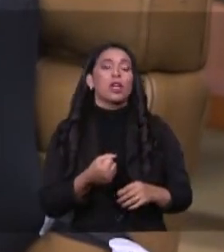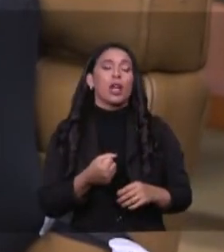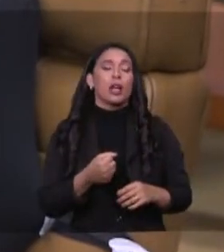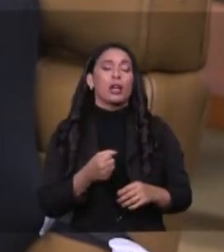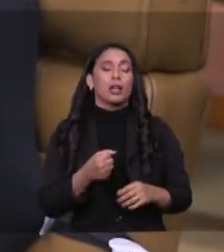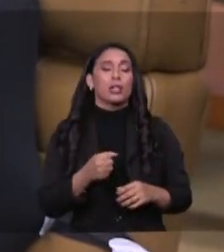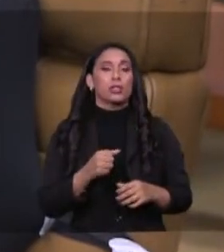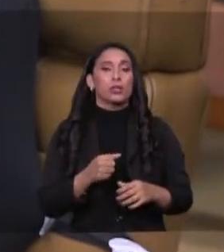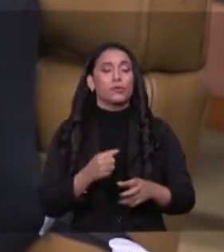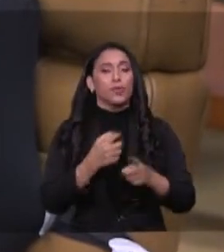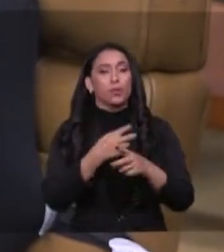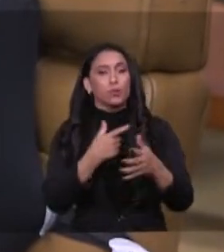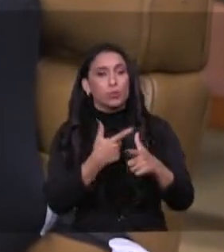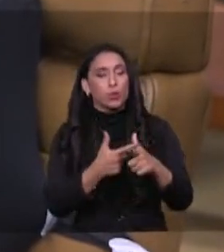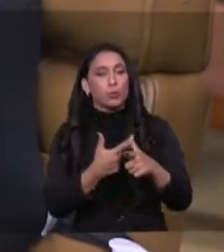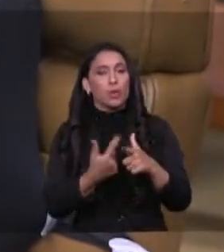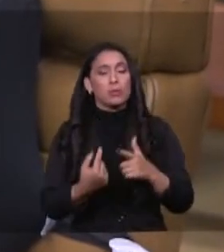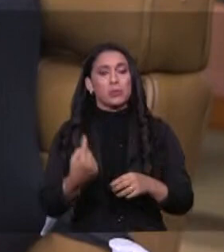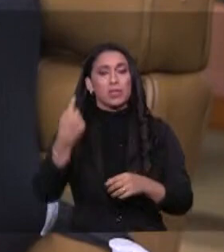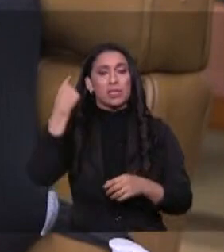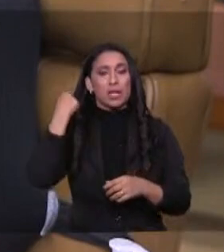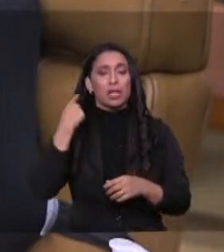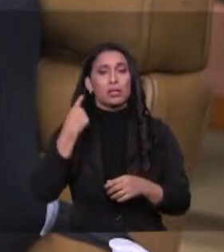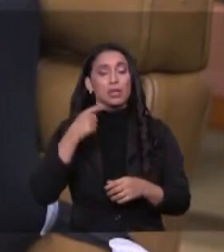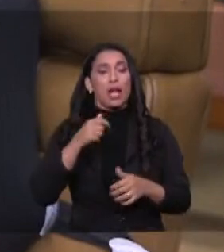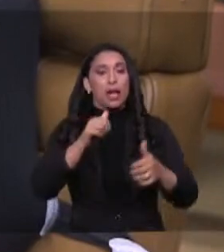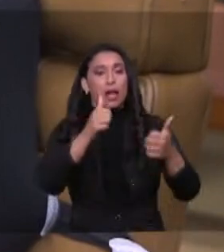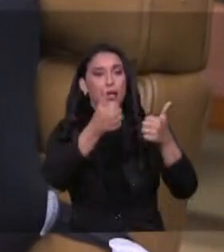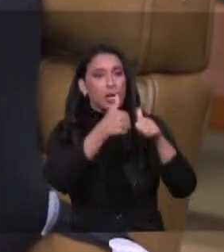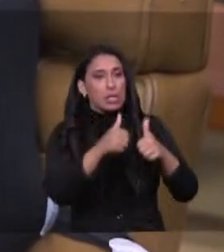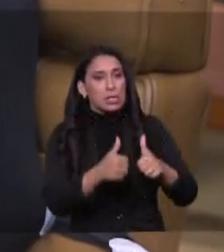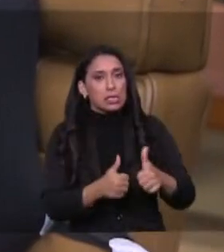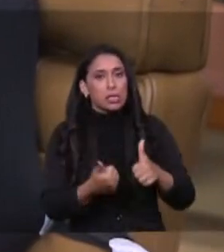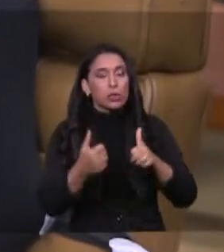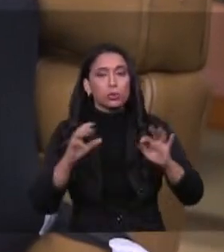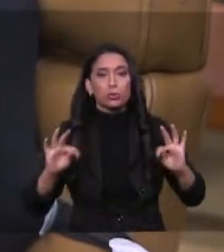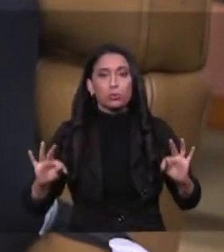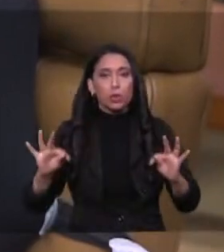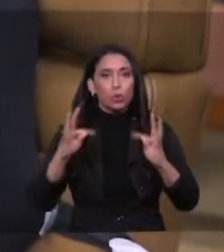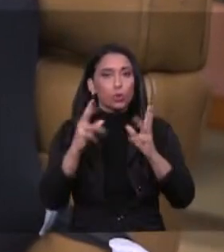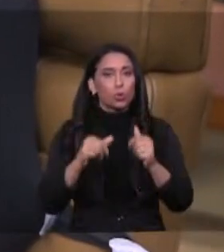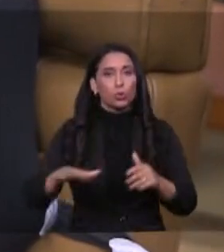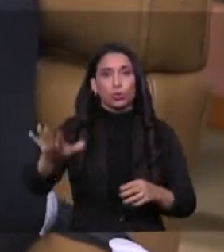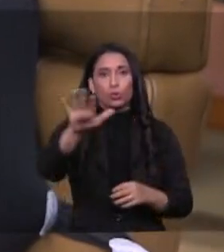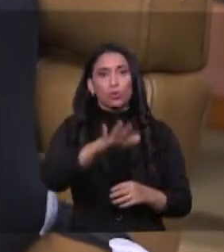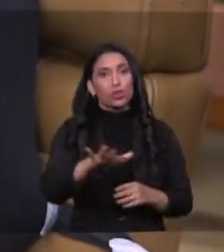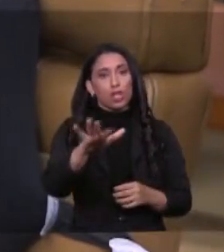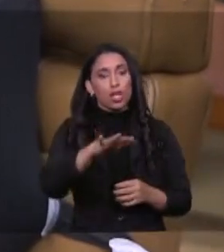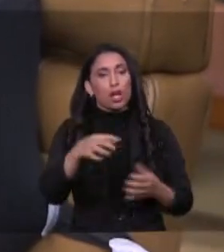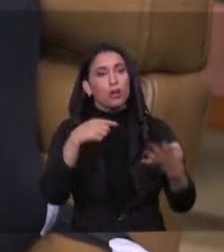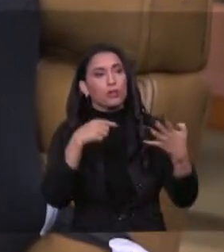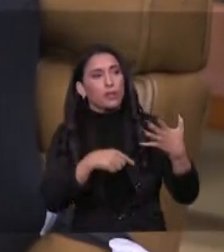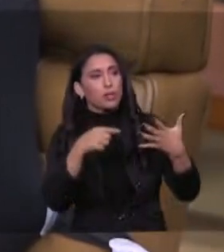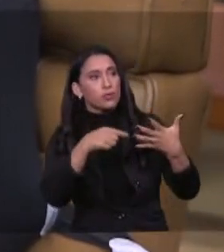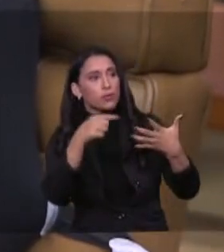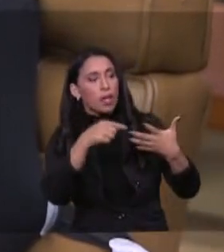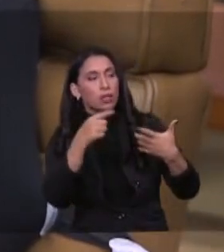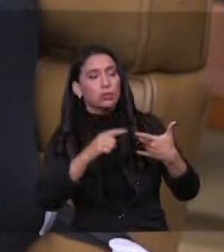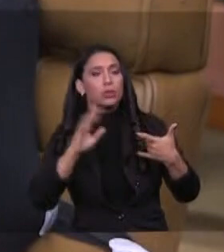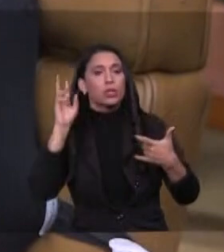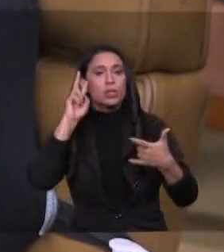a partir de uma análise holística do ordenamento jurídico e dos fatos, vários fatos